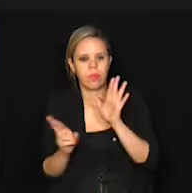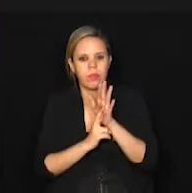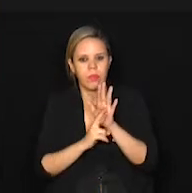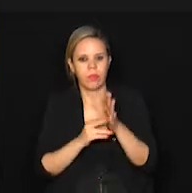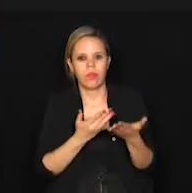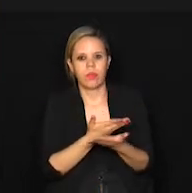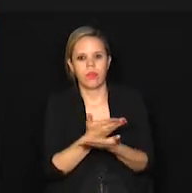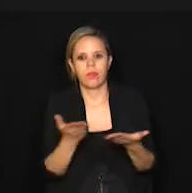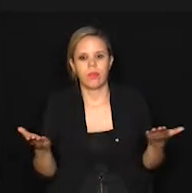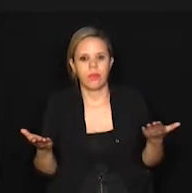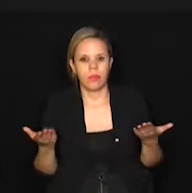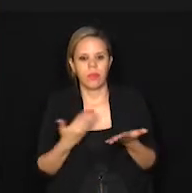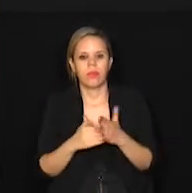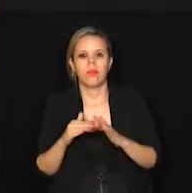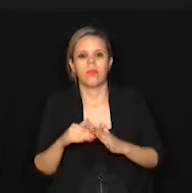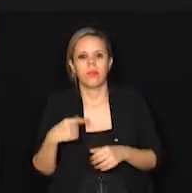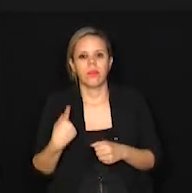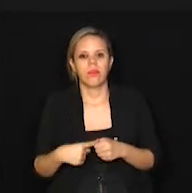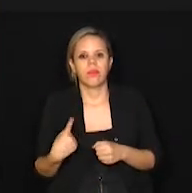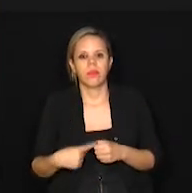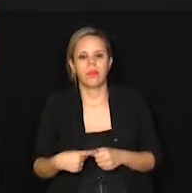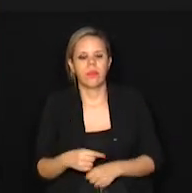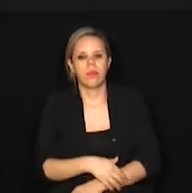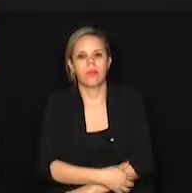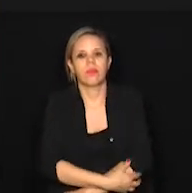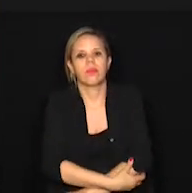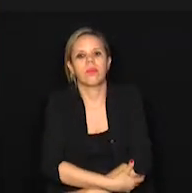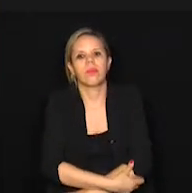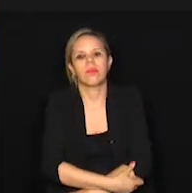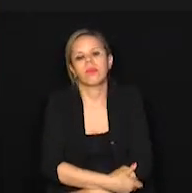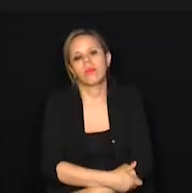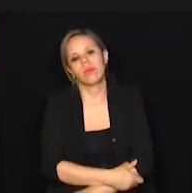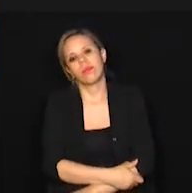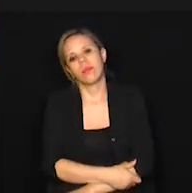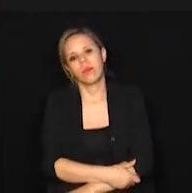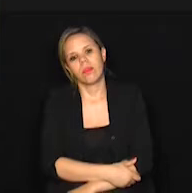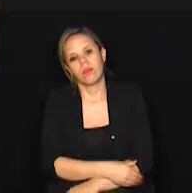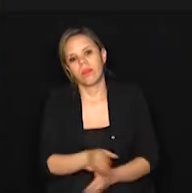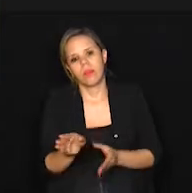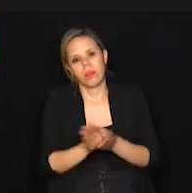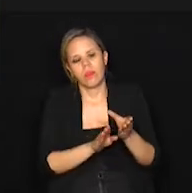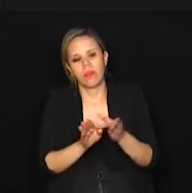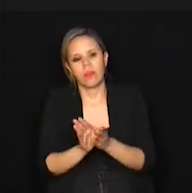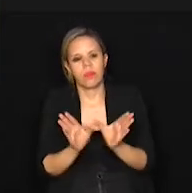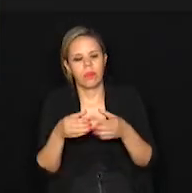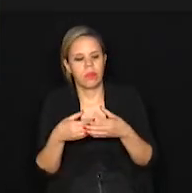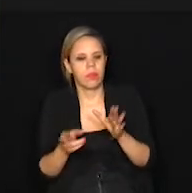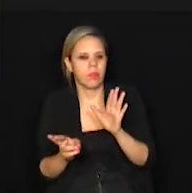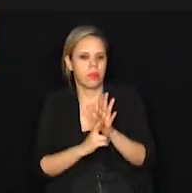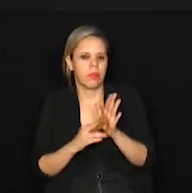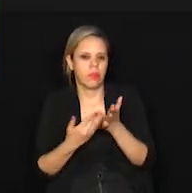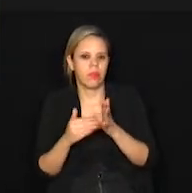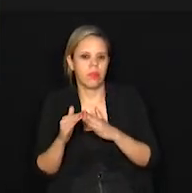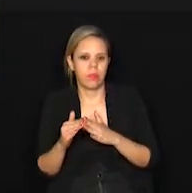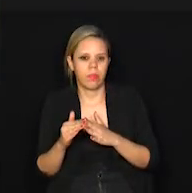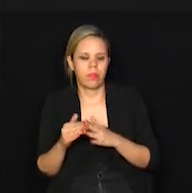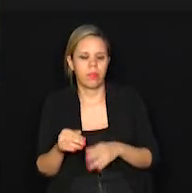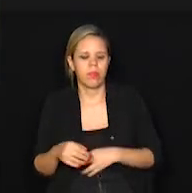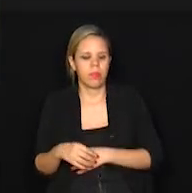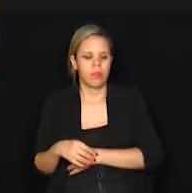representação de uma escola municipal, né, e de um conselho que representa essa